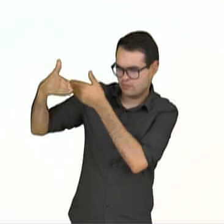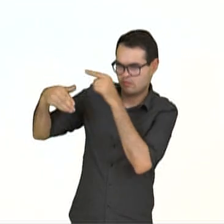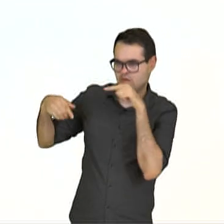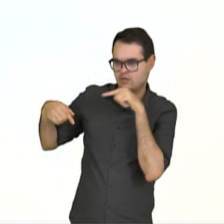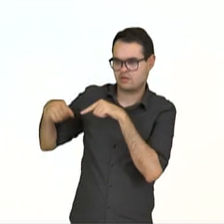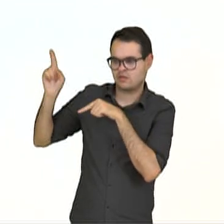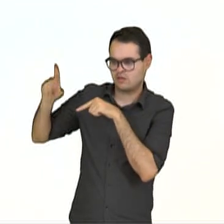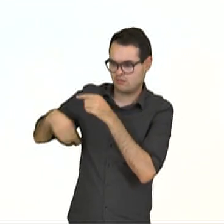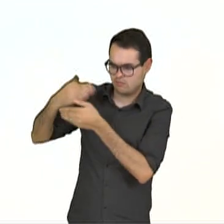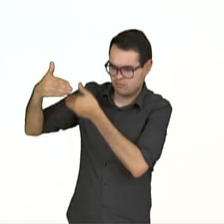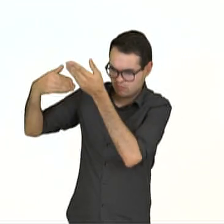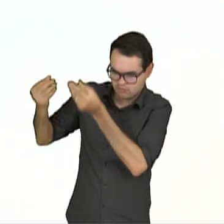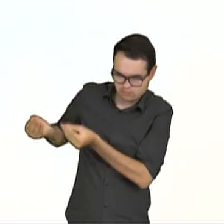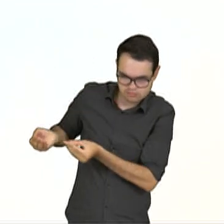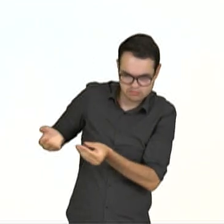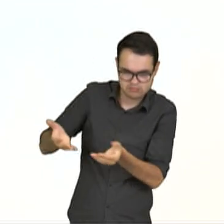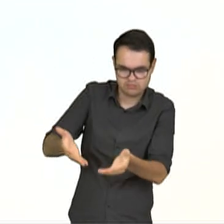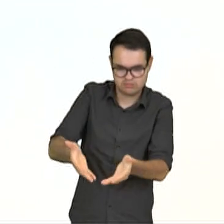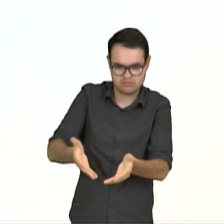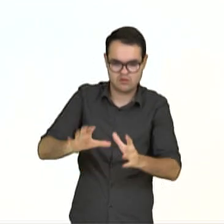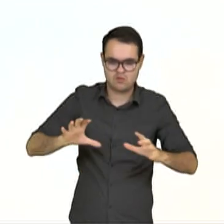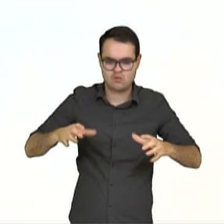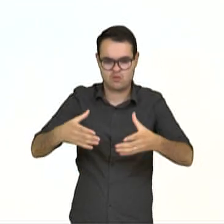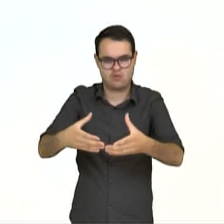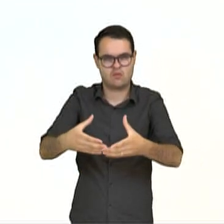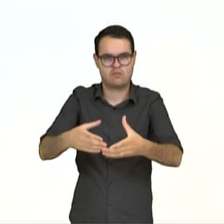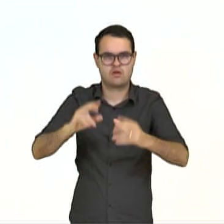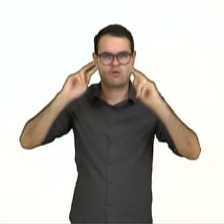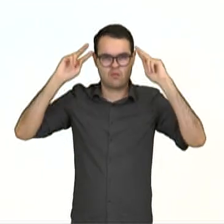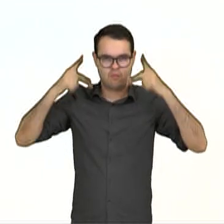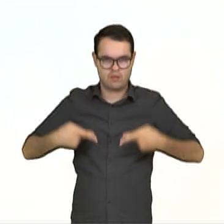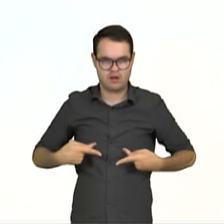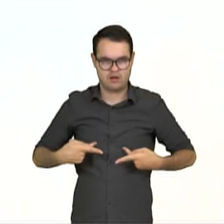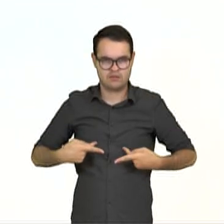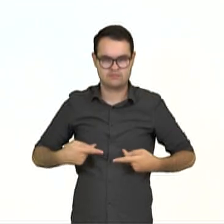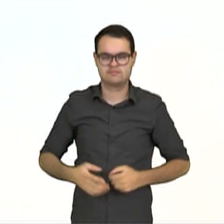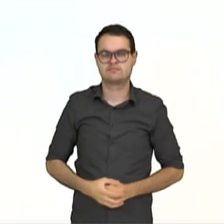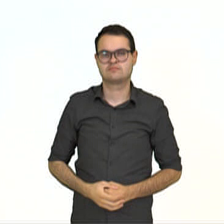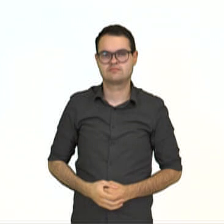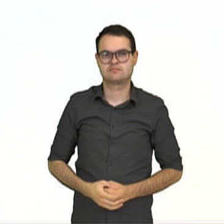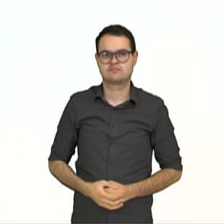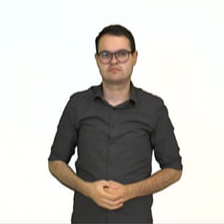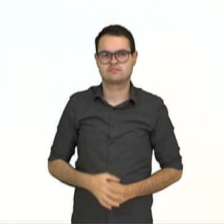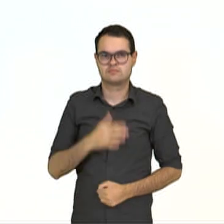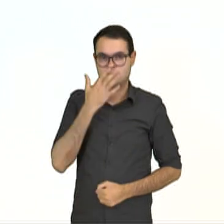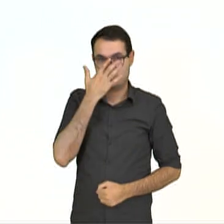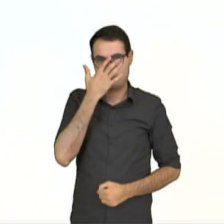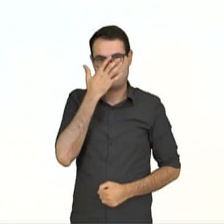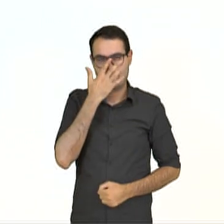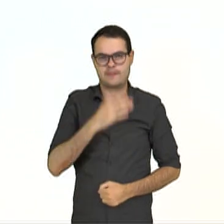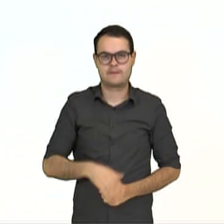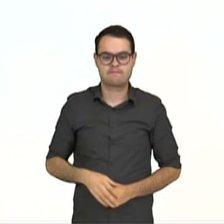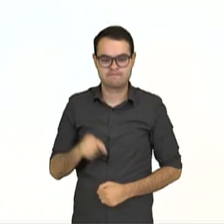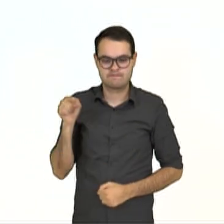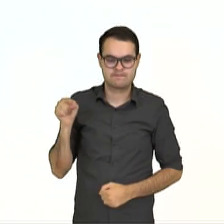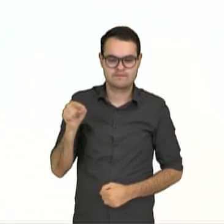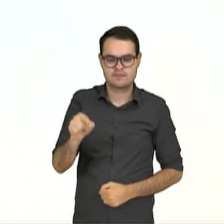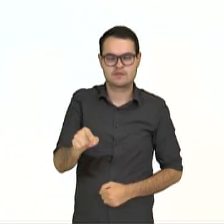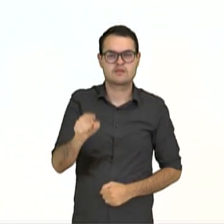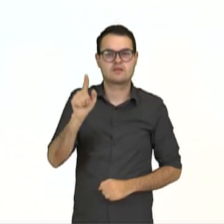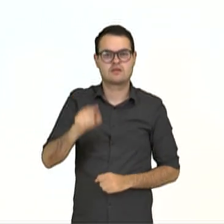for aplicado a uma comunidade humana, nesse caso, está-se perante